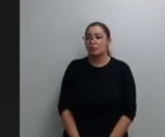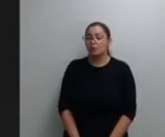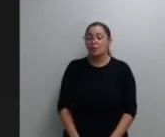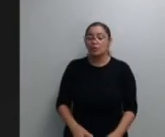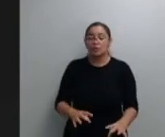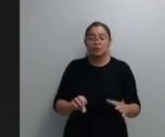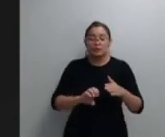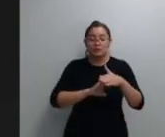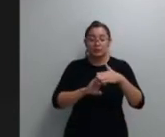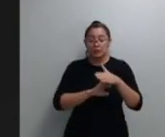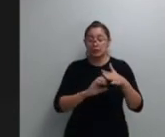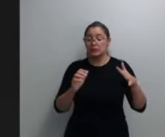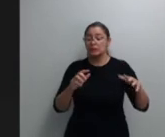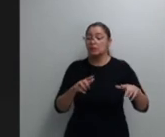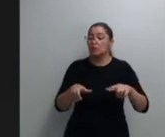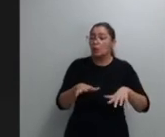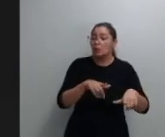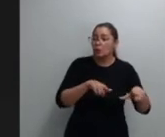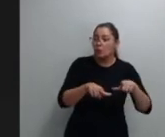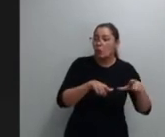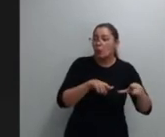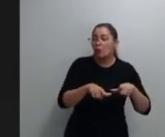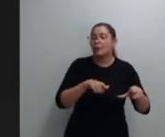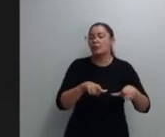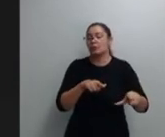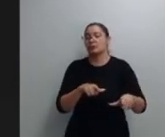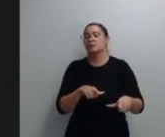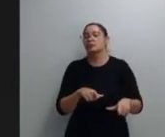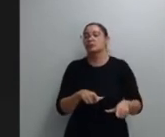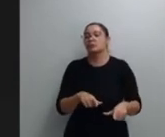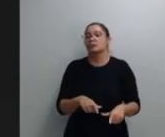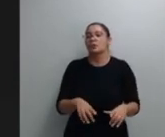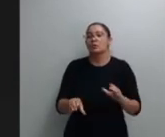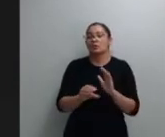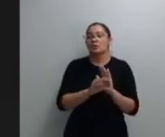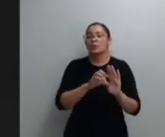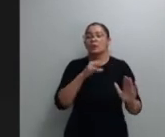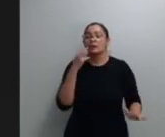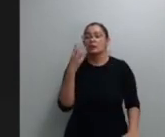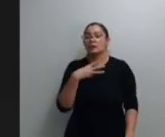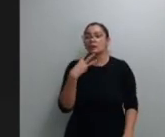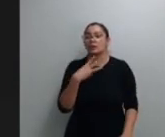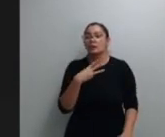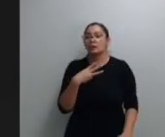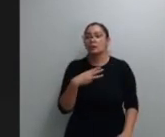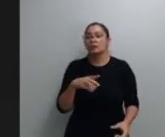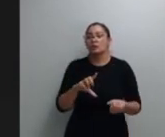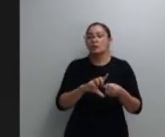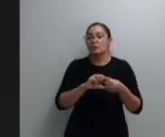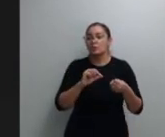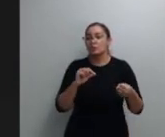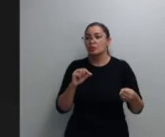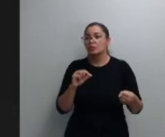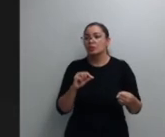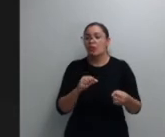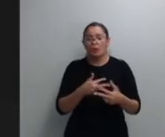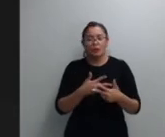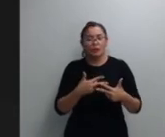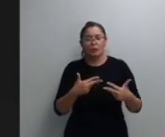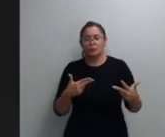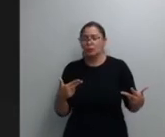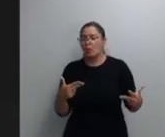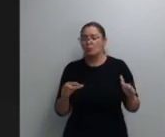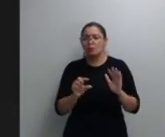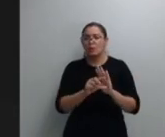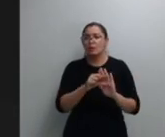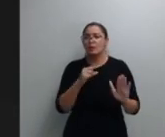sob pena de aplicação das sanções previstas no parágrafo terceiro deste artigo há vários outros parágrafos